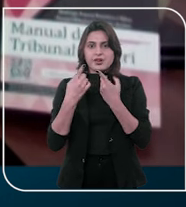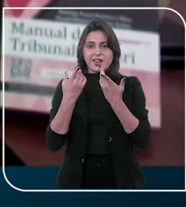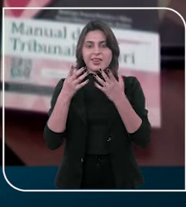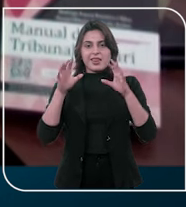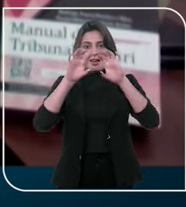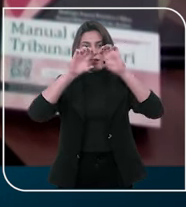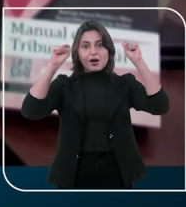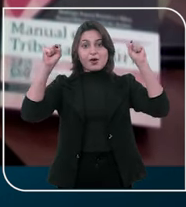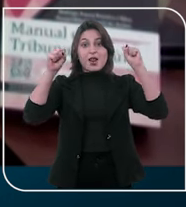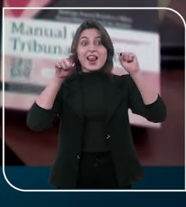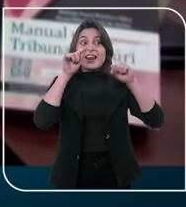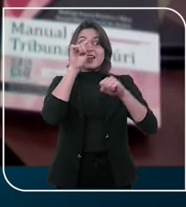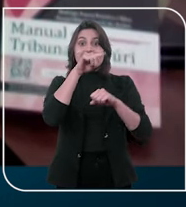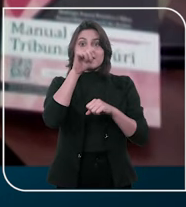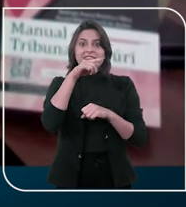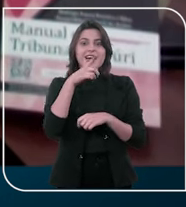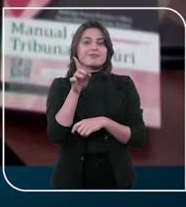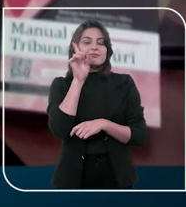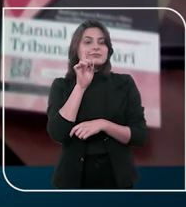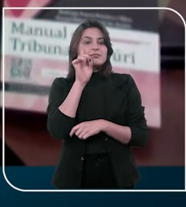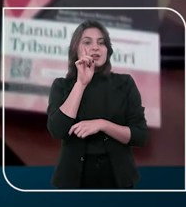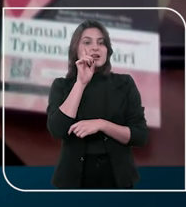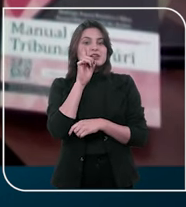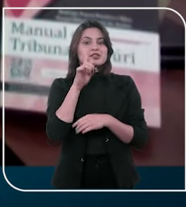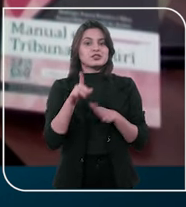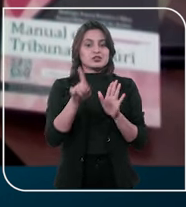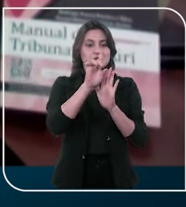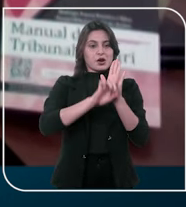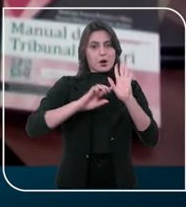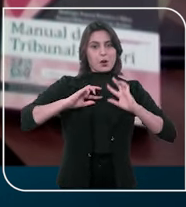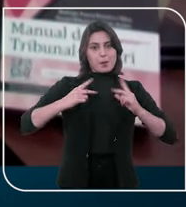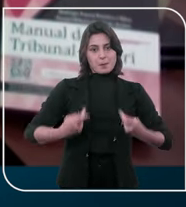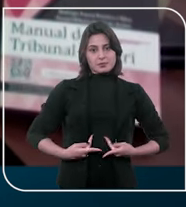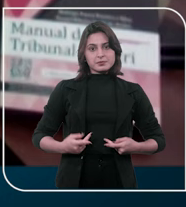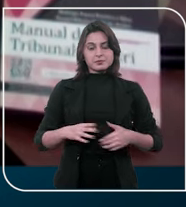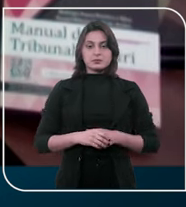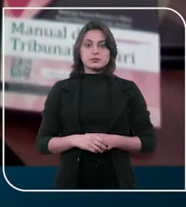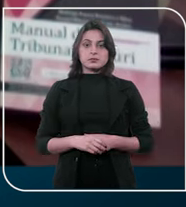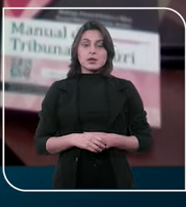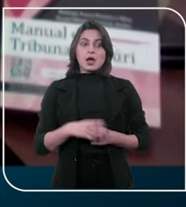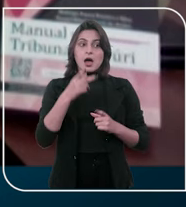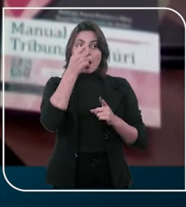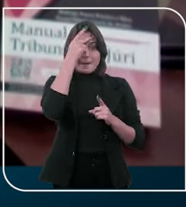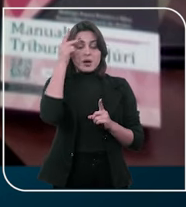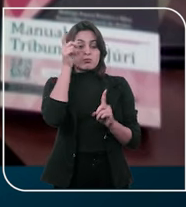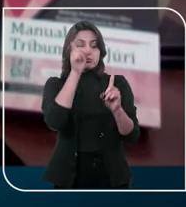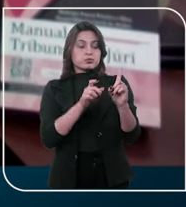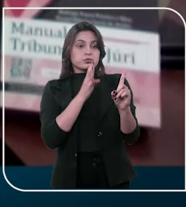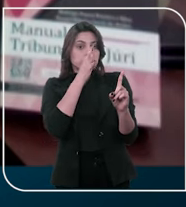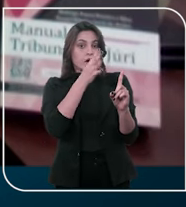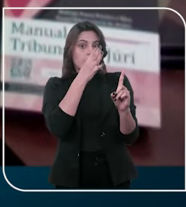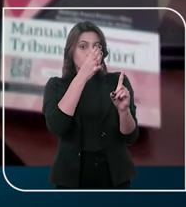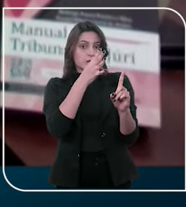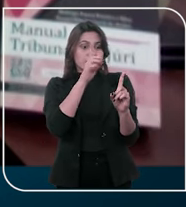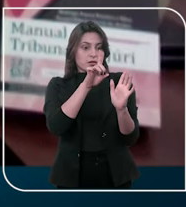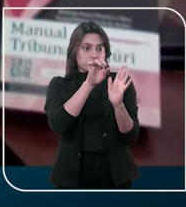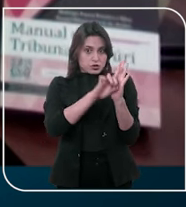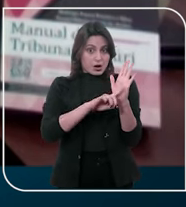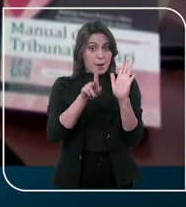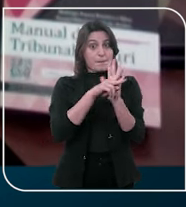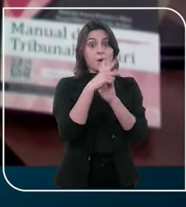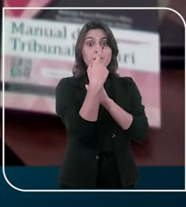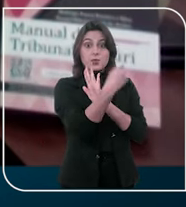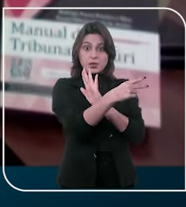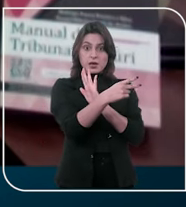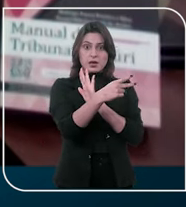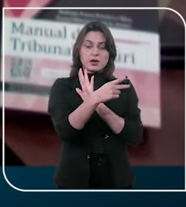Humanos. O acusado tem o direito de se apresentar sem roupas